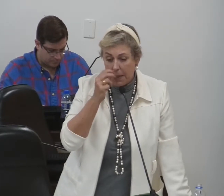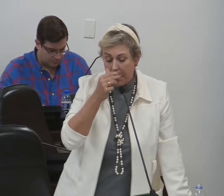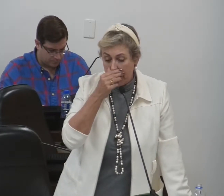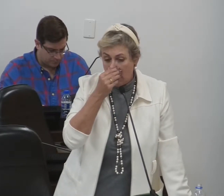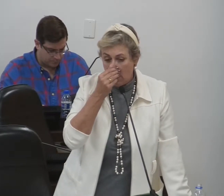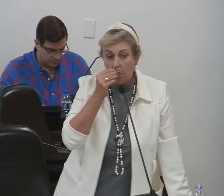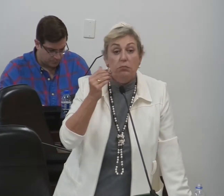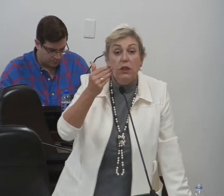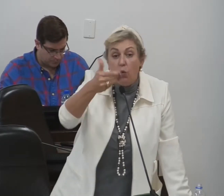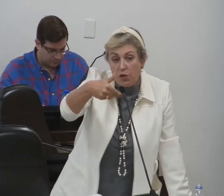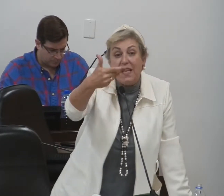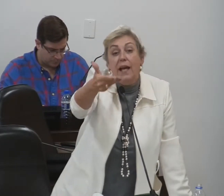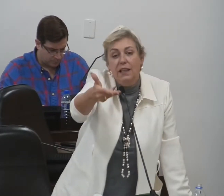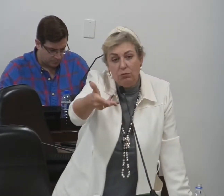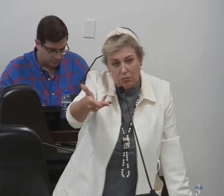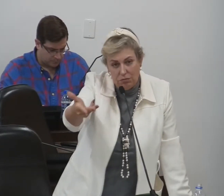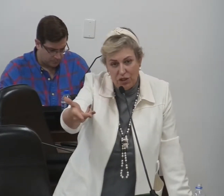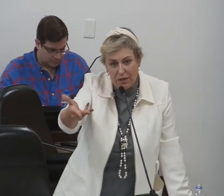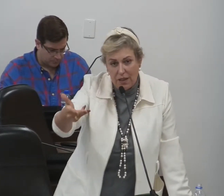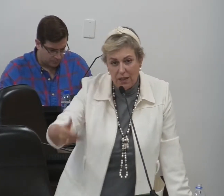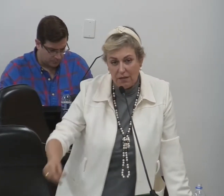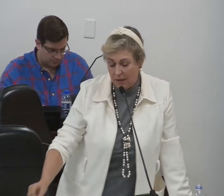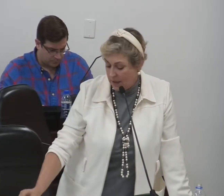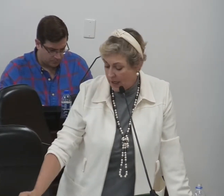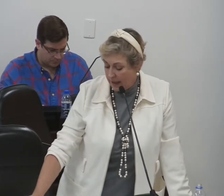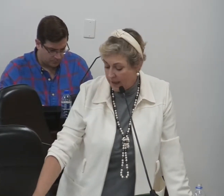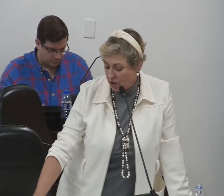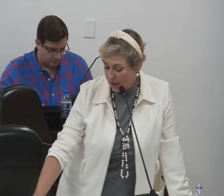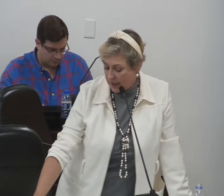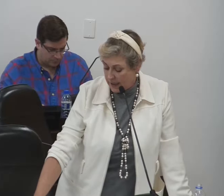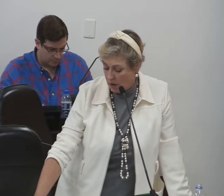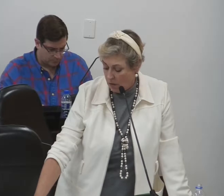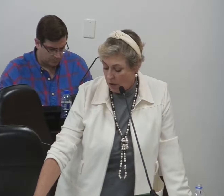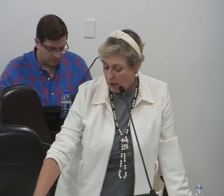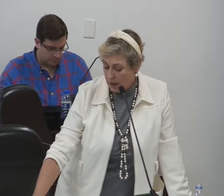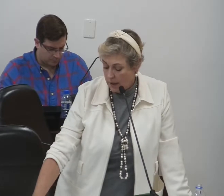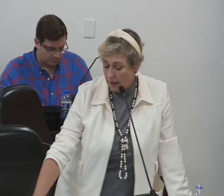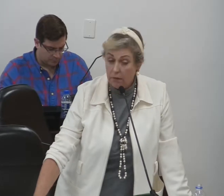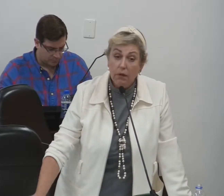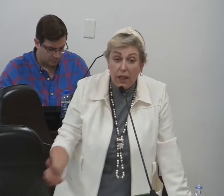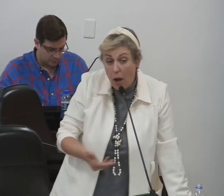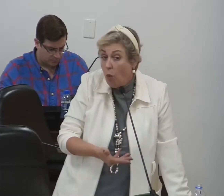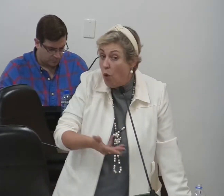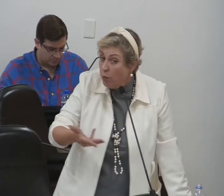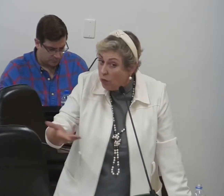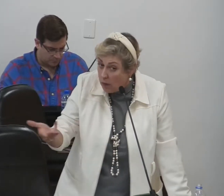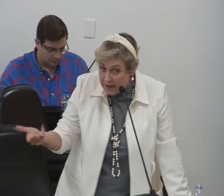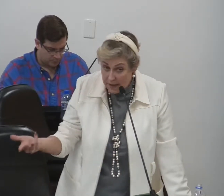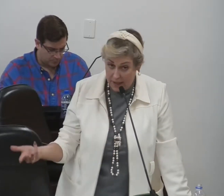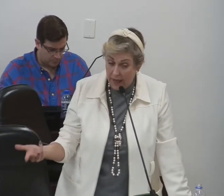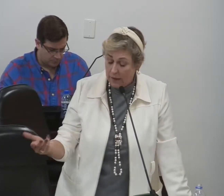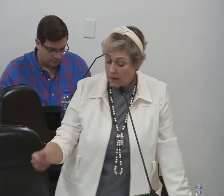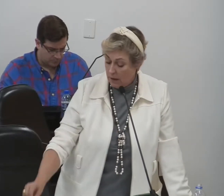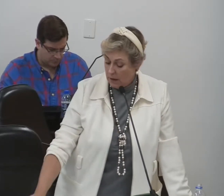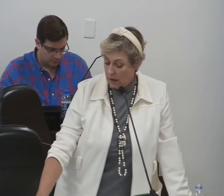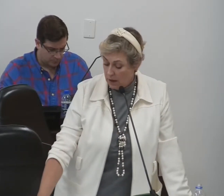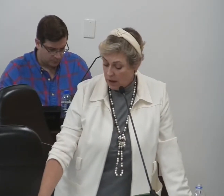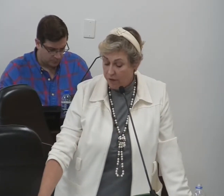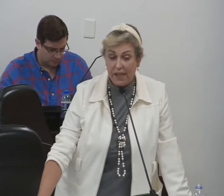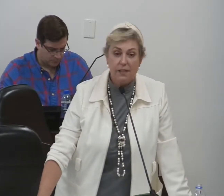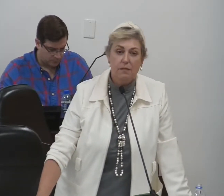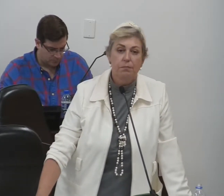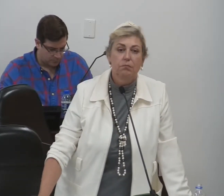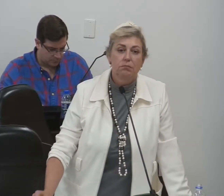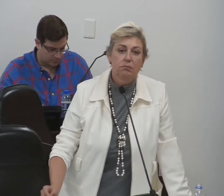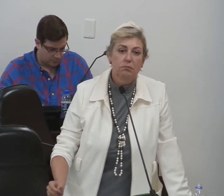não gostariam de ter a destinação que é o comum a ser dada, e